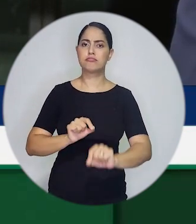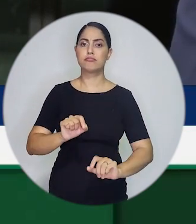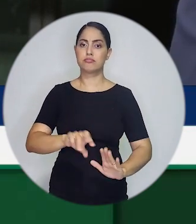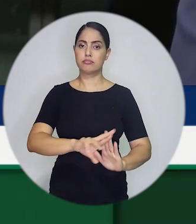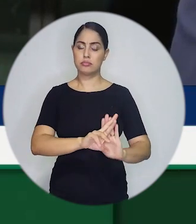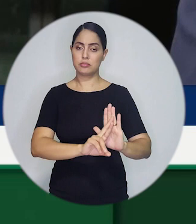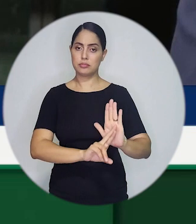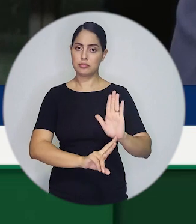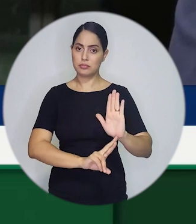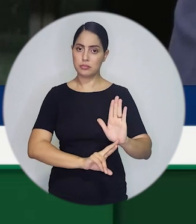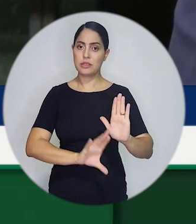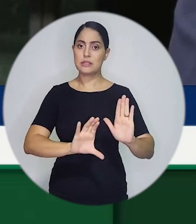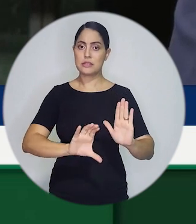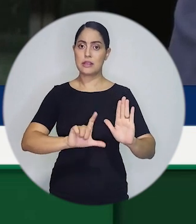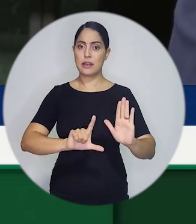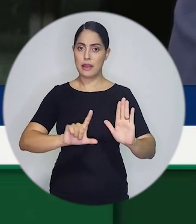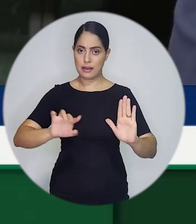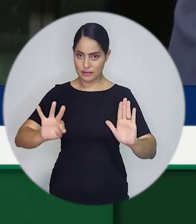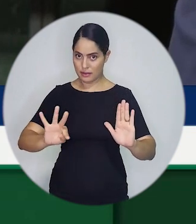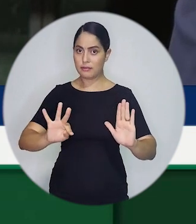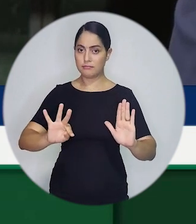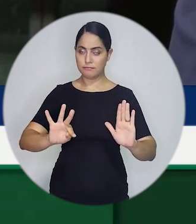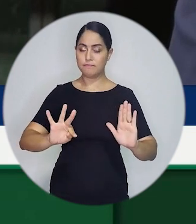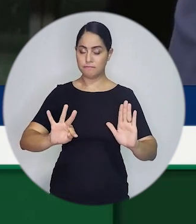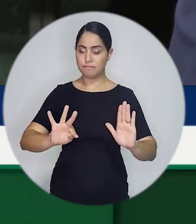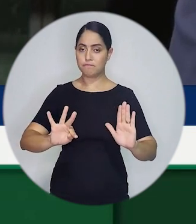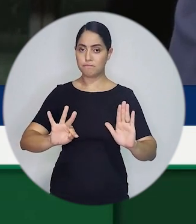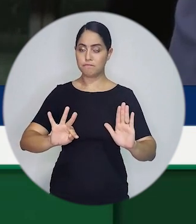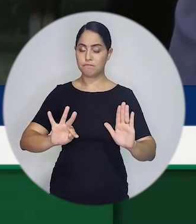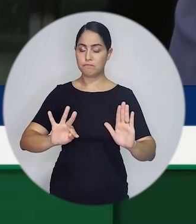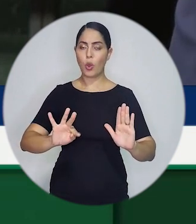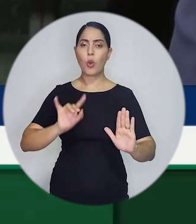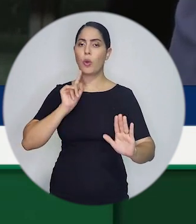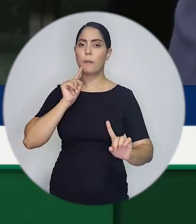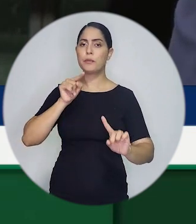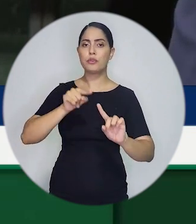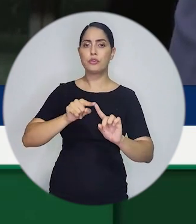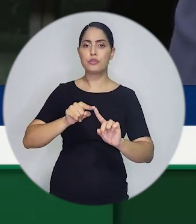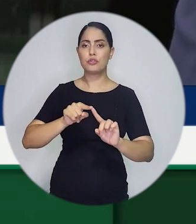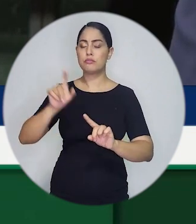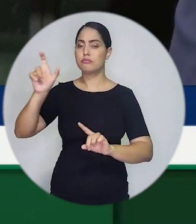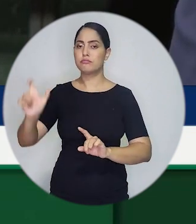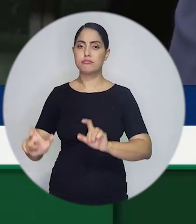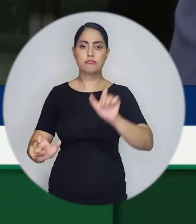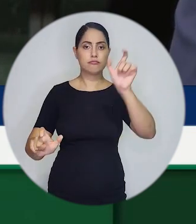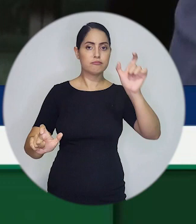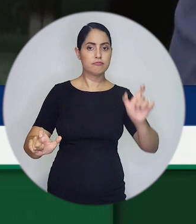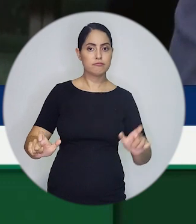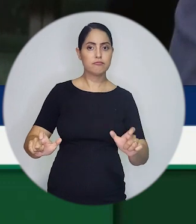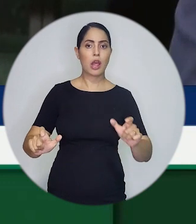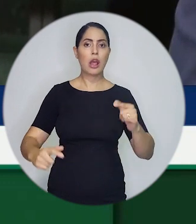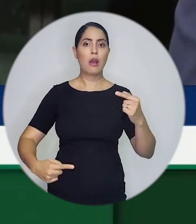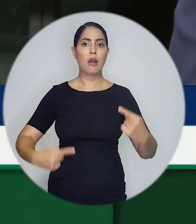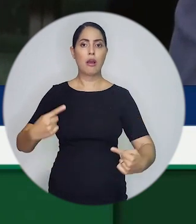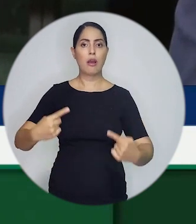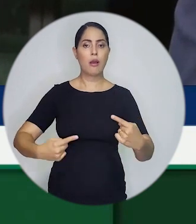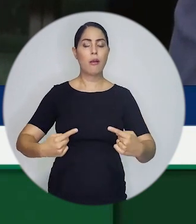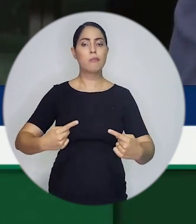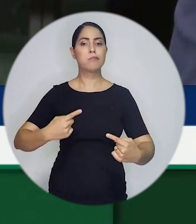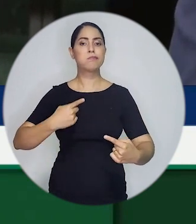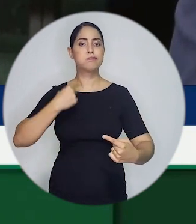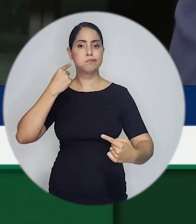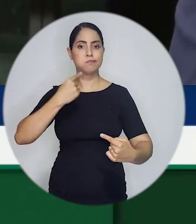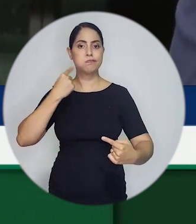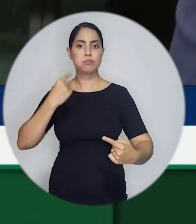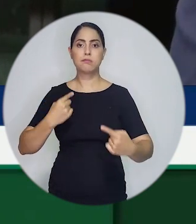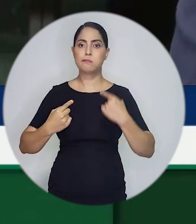à consolidação das leis do trabalho, CLT, de modo a permitir que as partes e seus